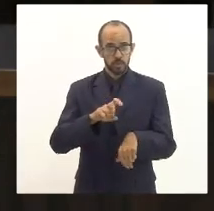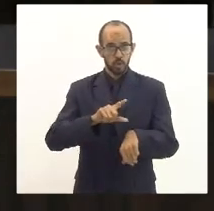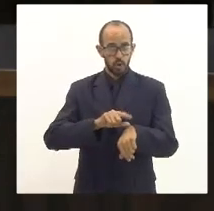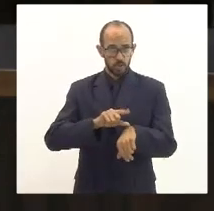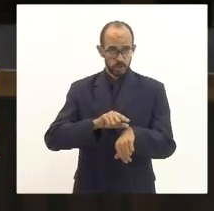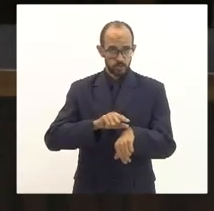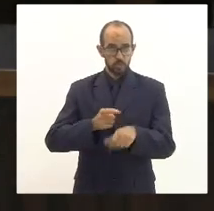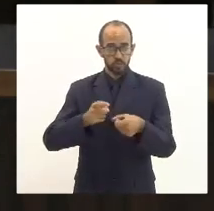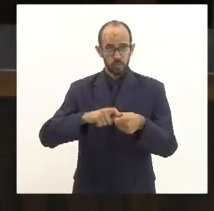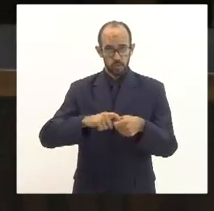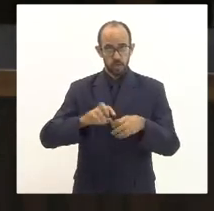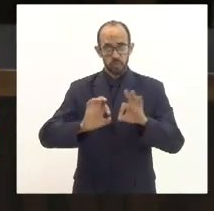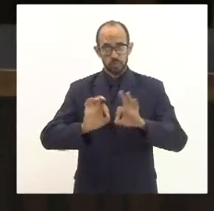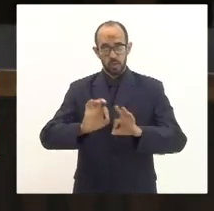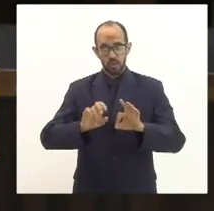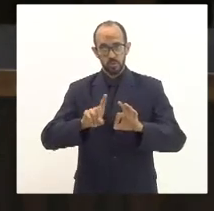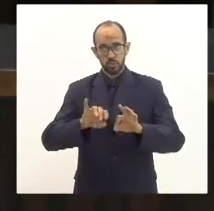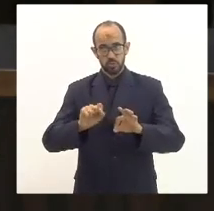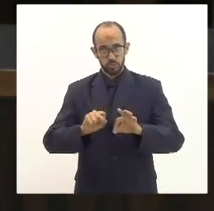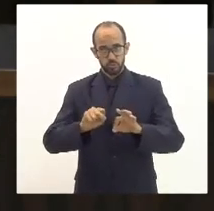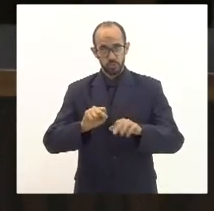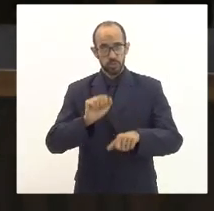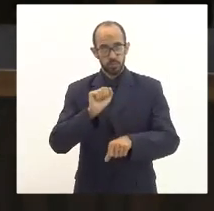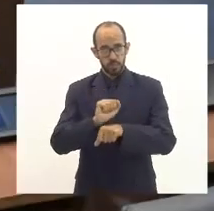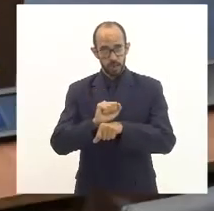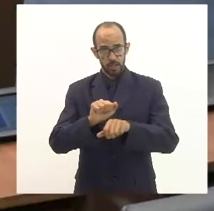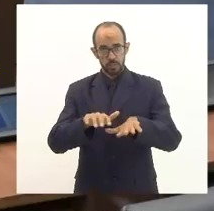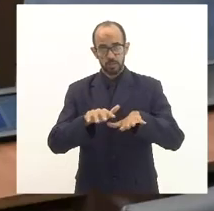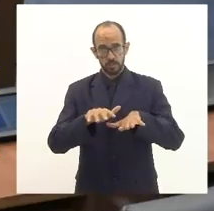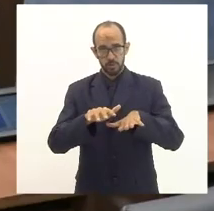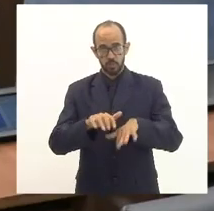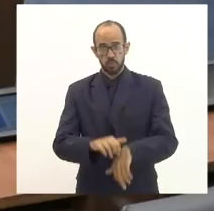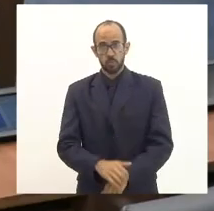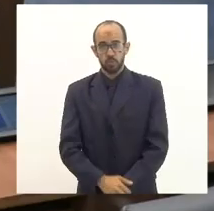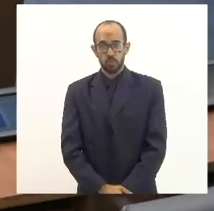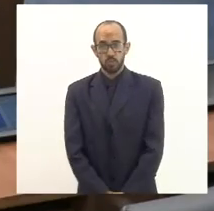retornaremos com a ordem do dia está suspensa a sessão